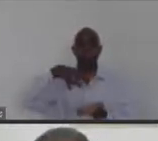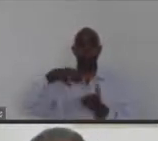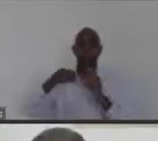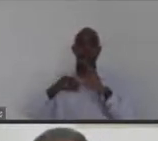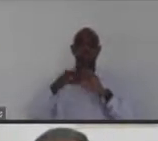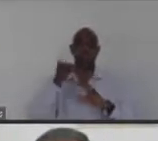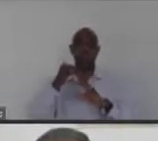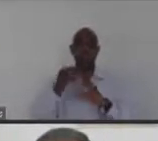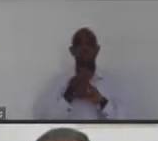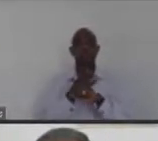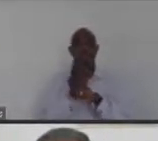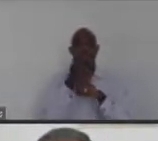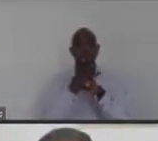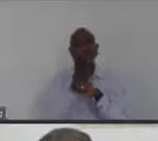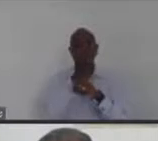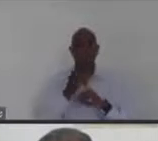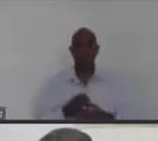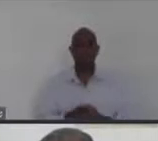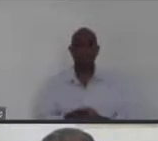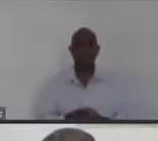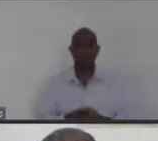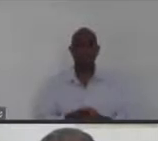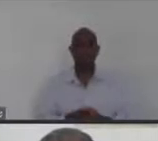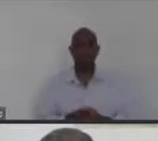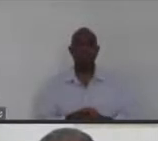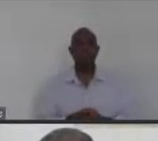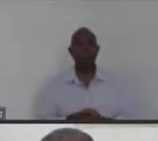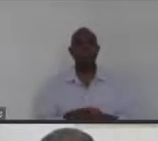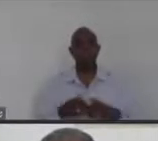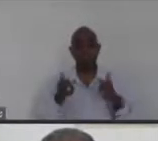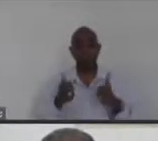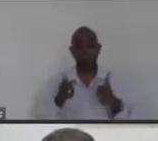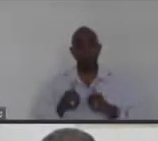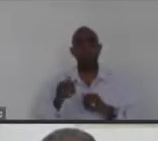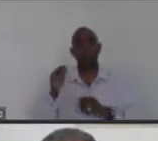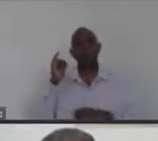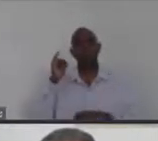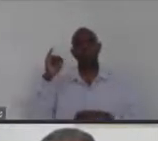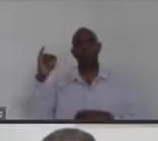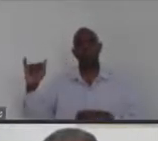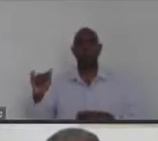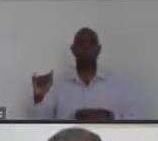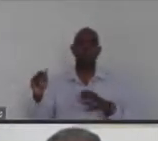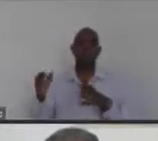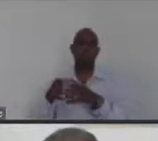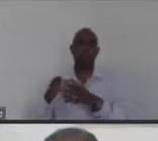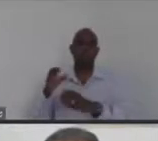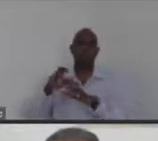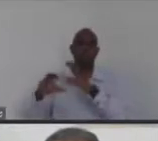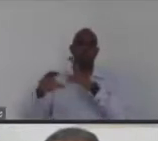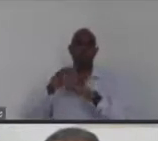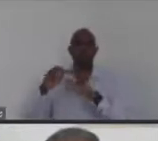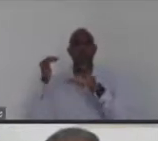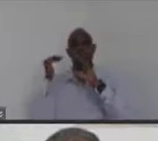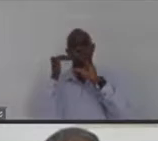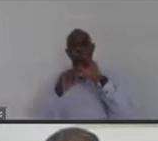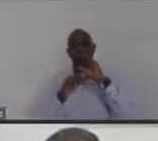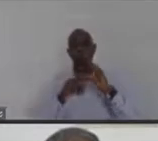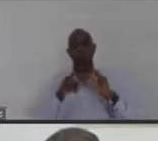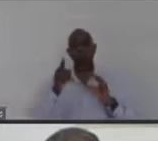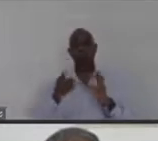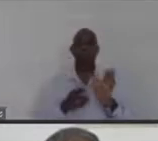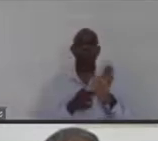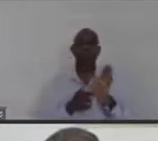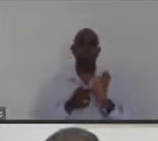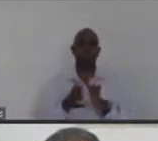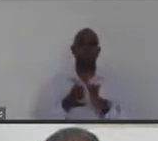WhatsApp mesmo? Claro, já vou pedir para a comunicação enviar para Vossa Excelência o requerimento, né? O senhor quer?